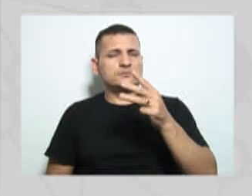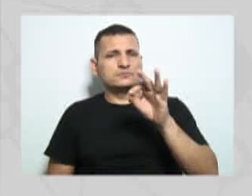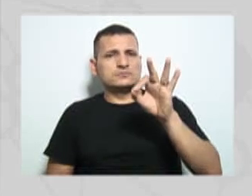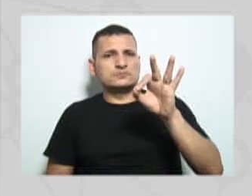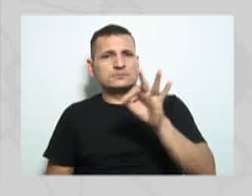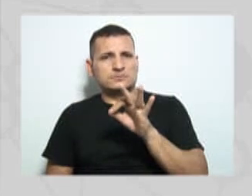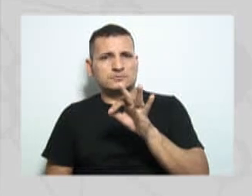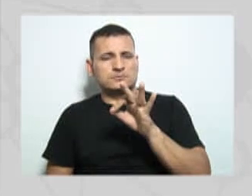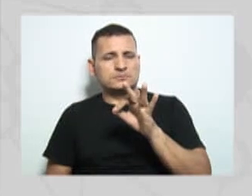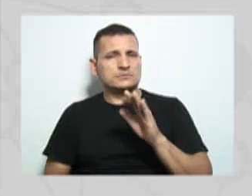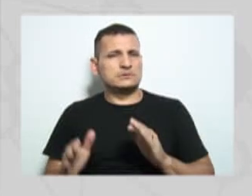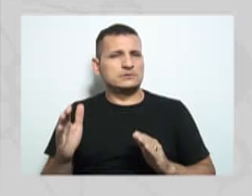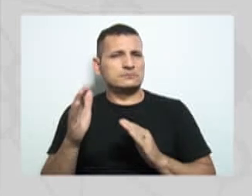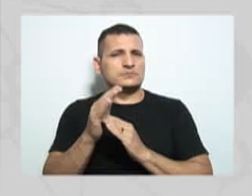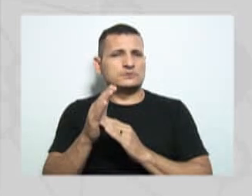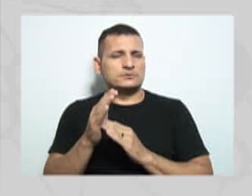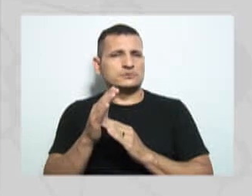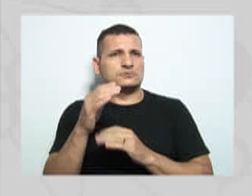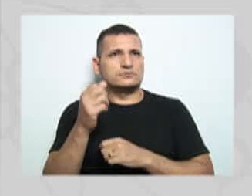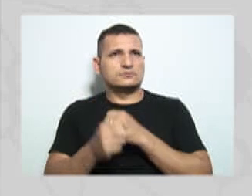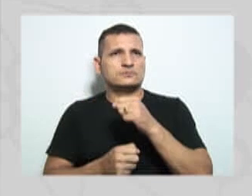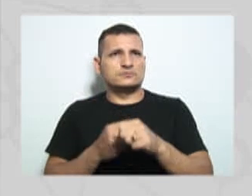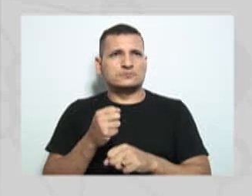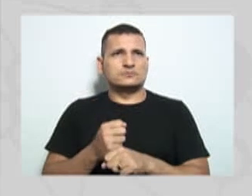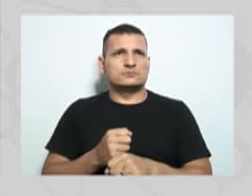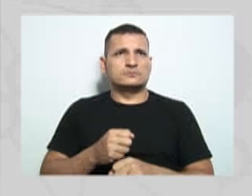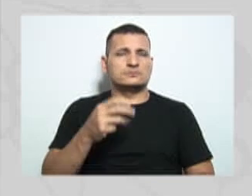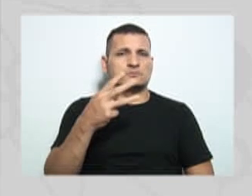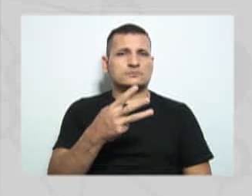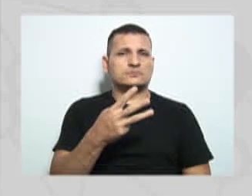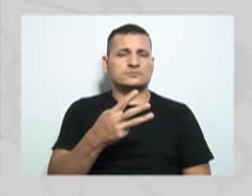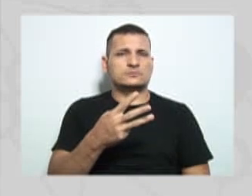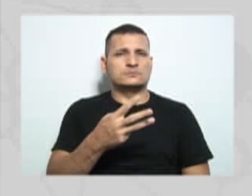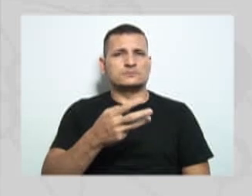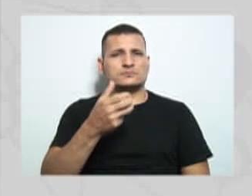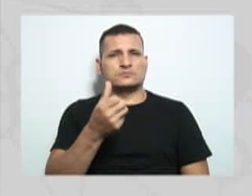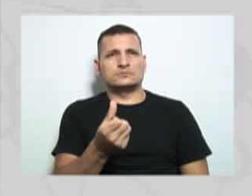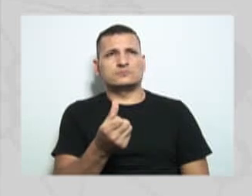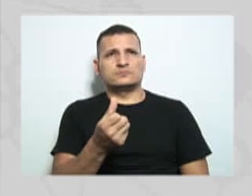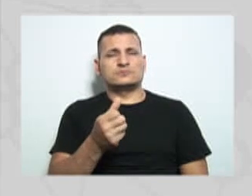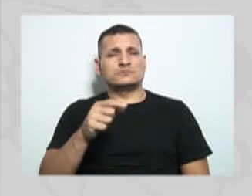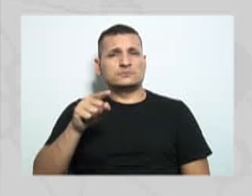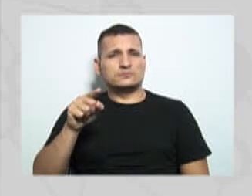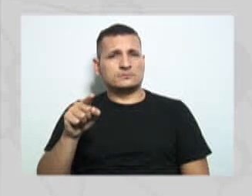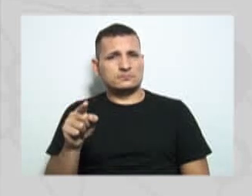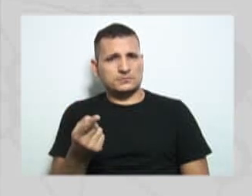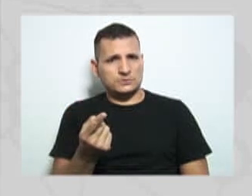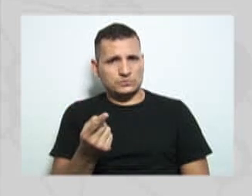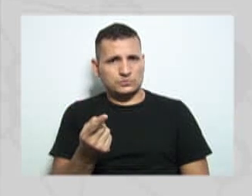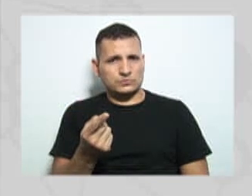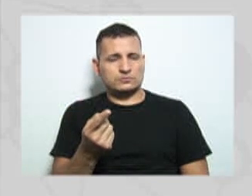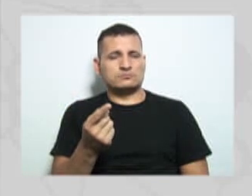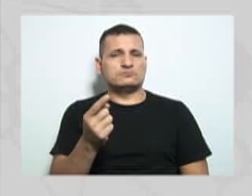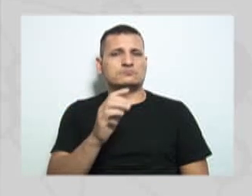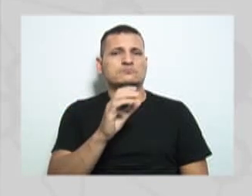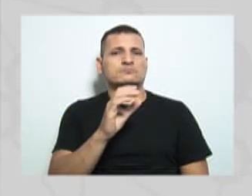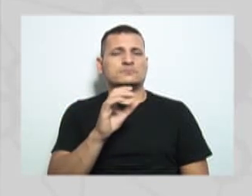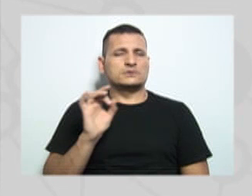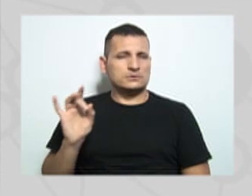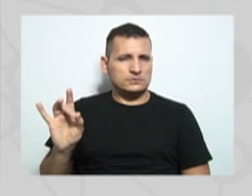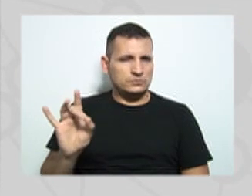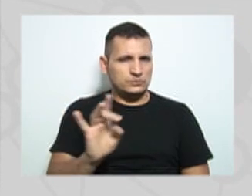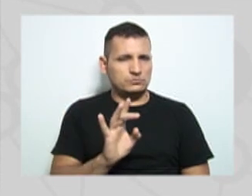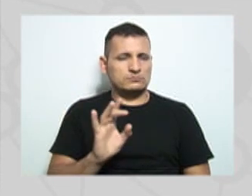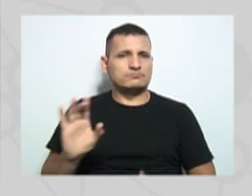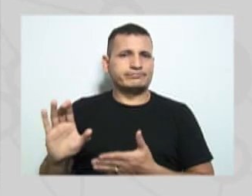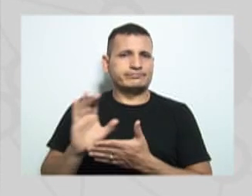3% até o limite anual de 36 mil de faturamento por cooperativa. Professora